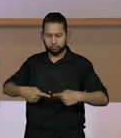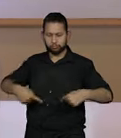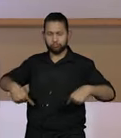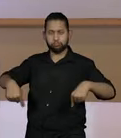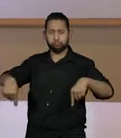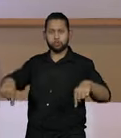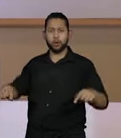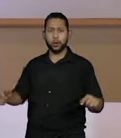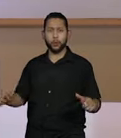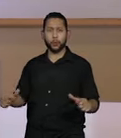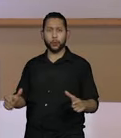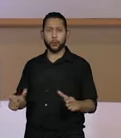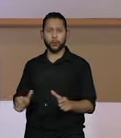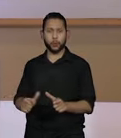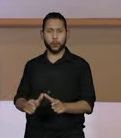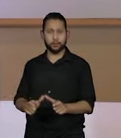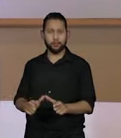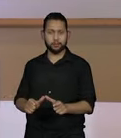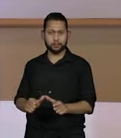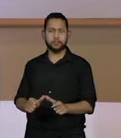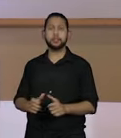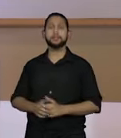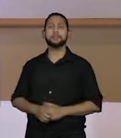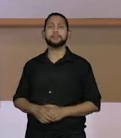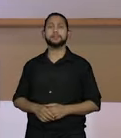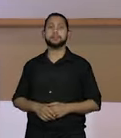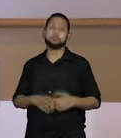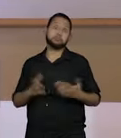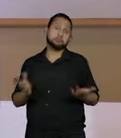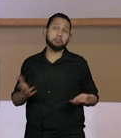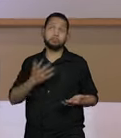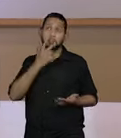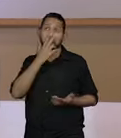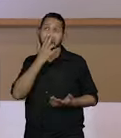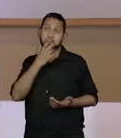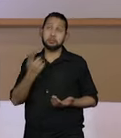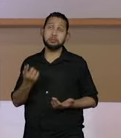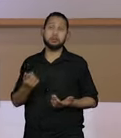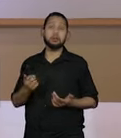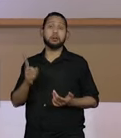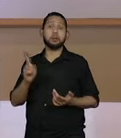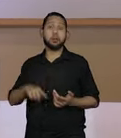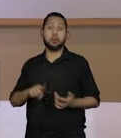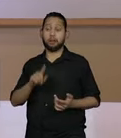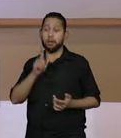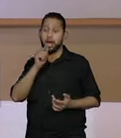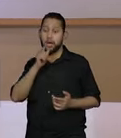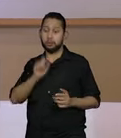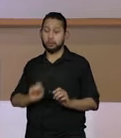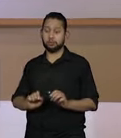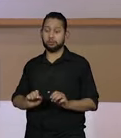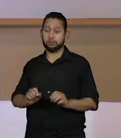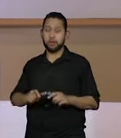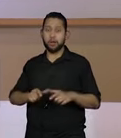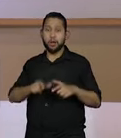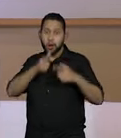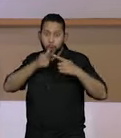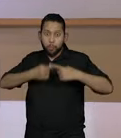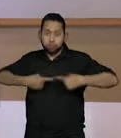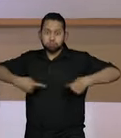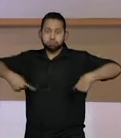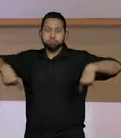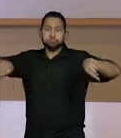de água secando. Podemos dizer que seria um lago, um rio.